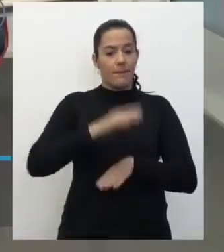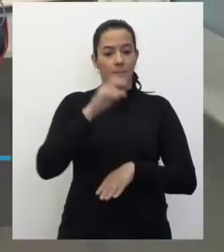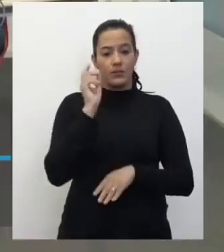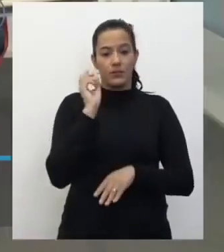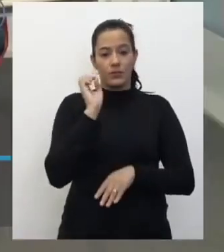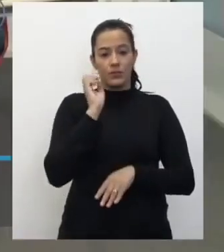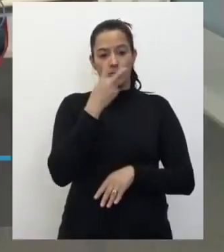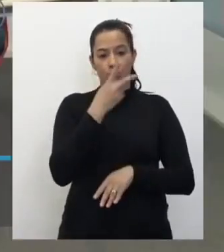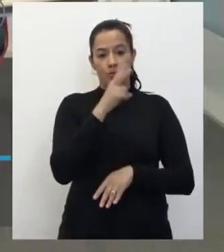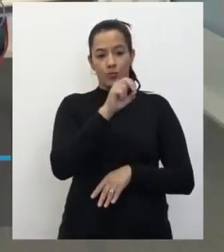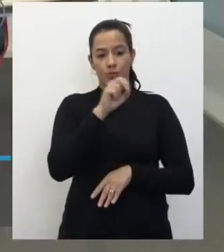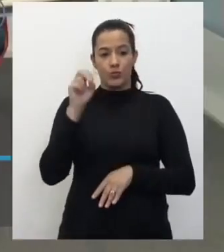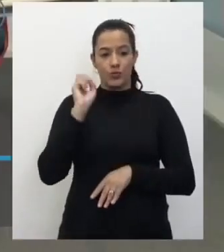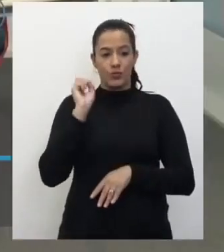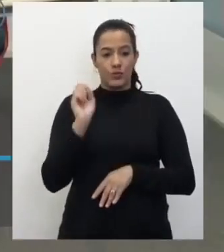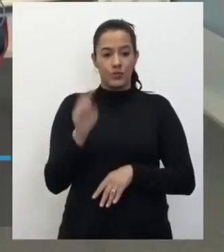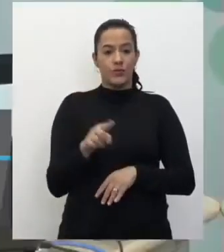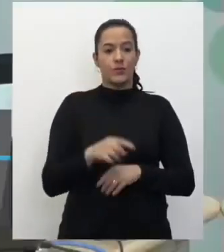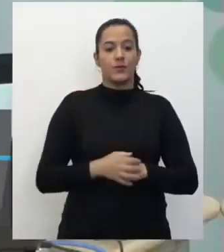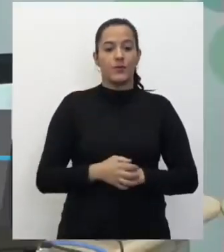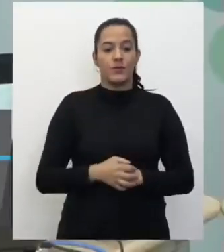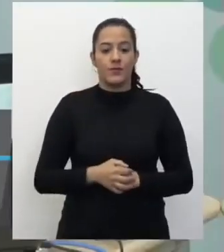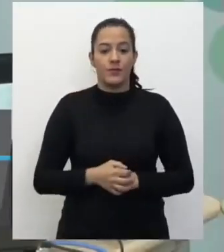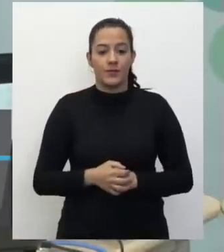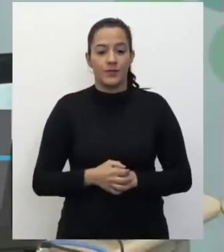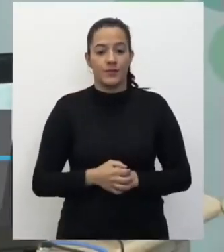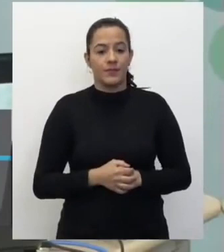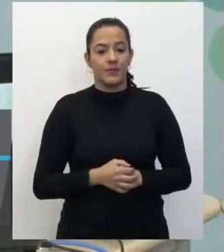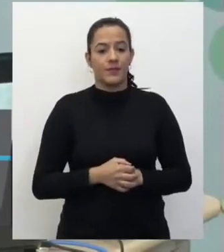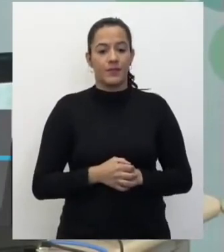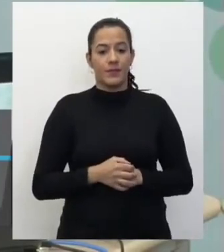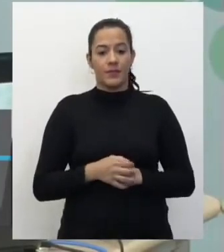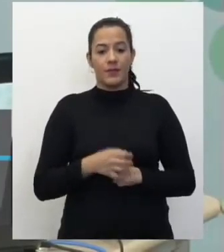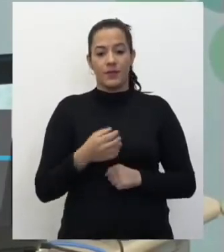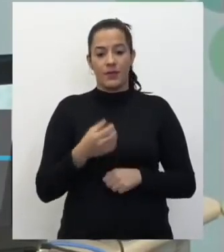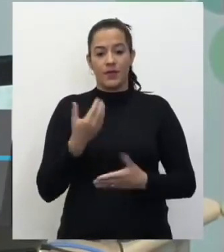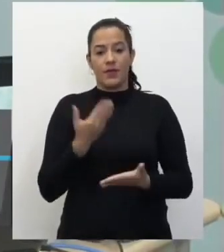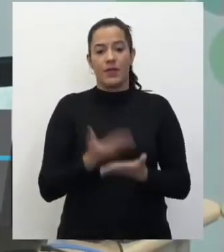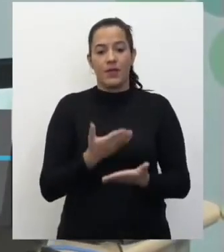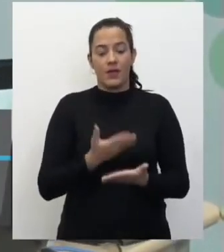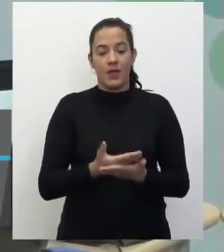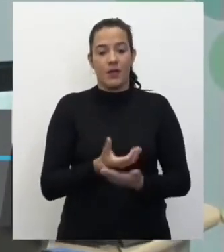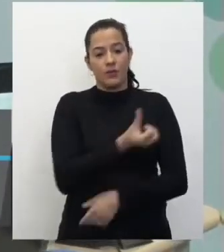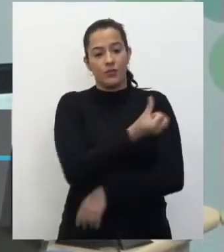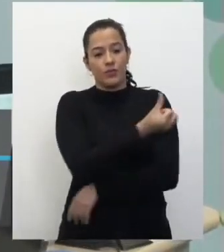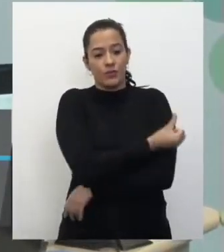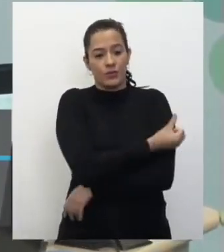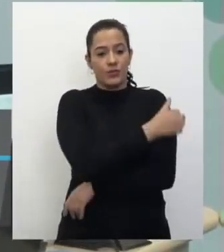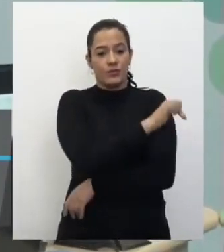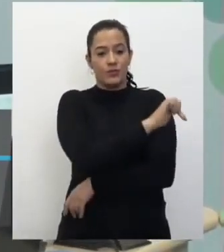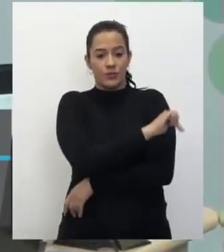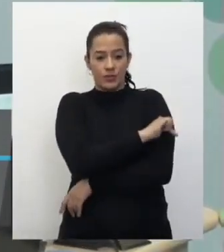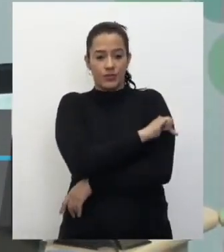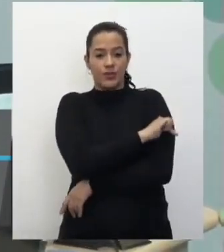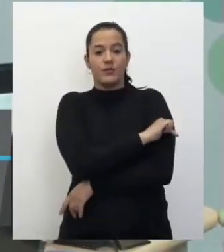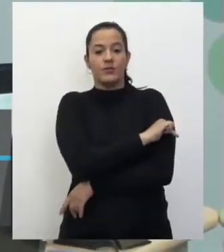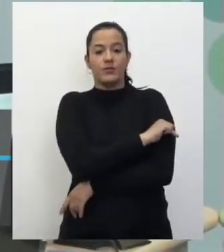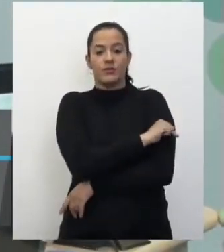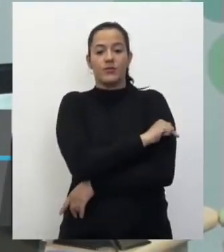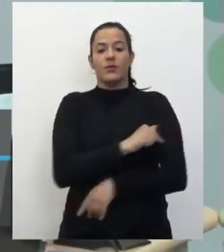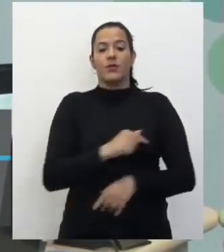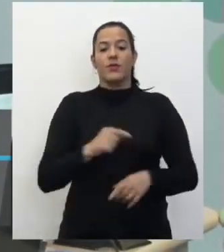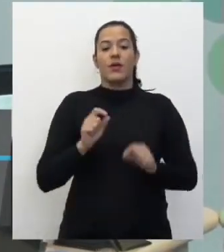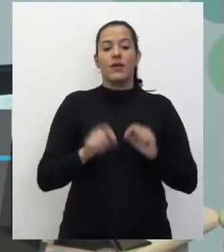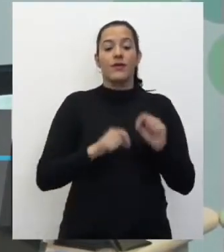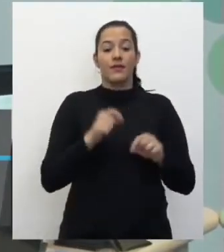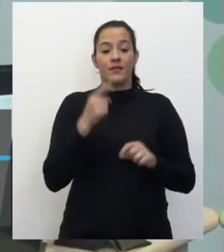você não colocou, procura ela lá na aula do sexto, do sexto e do sétimo. Depois que a gente terminou o quiz, a gente